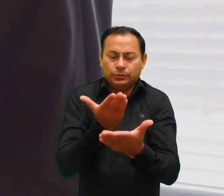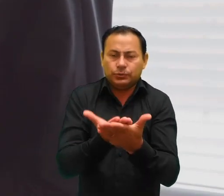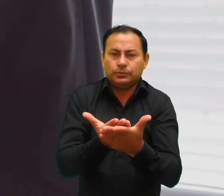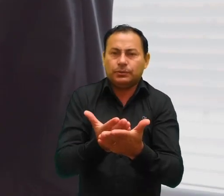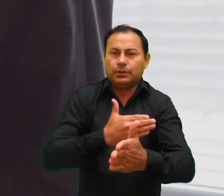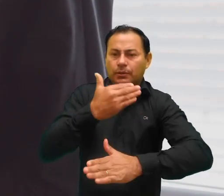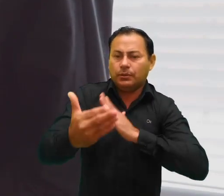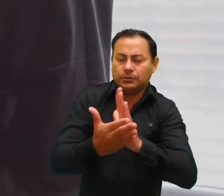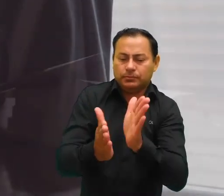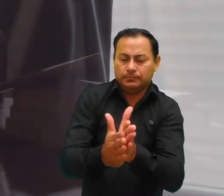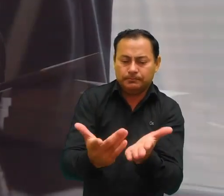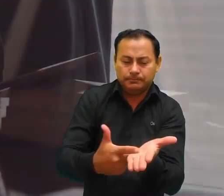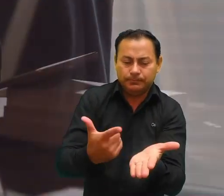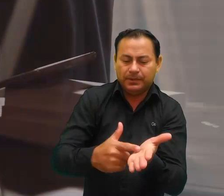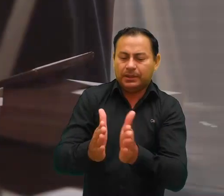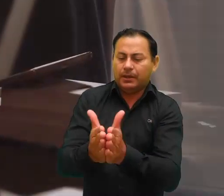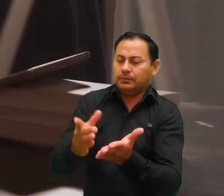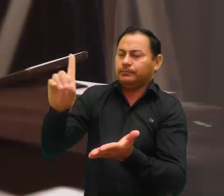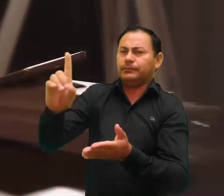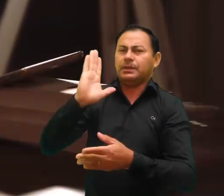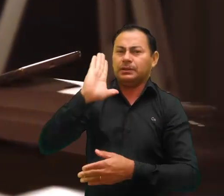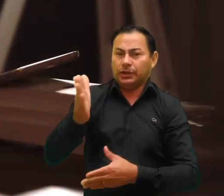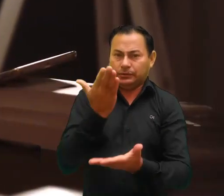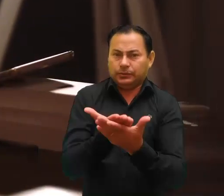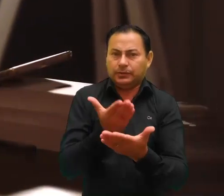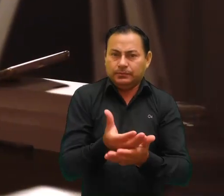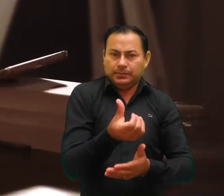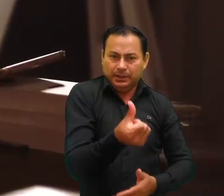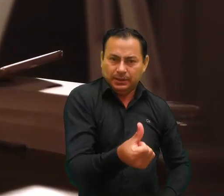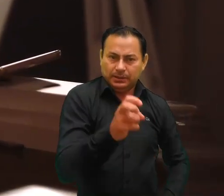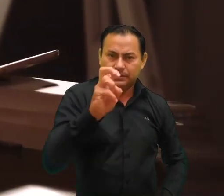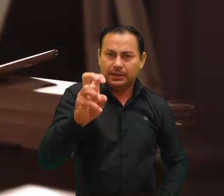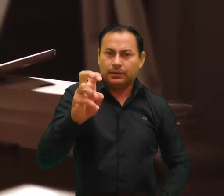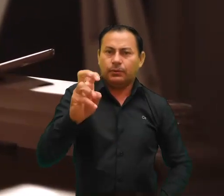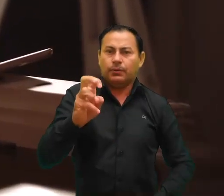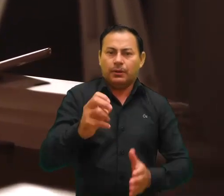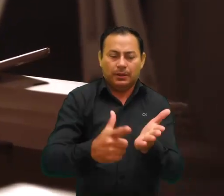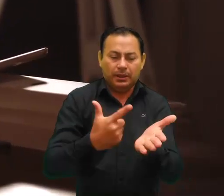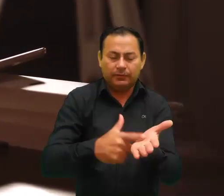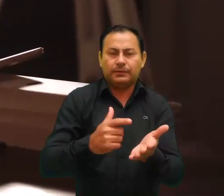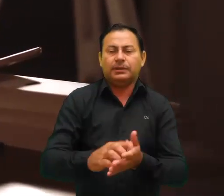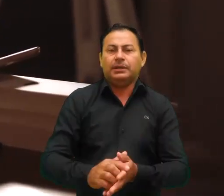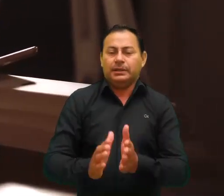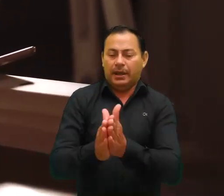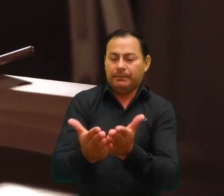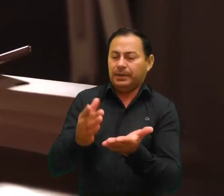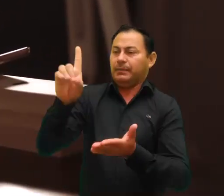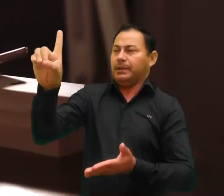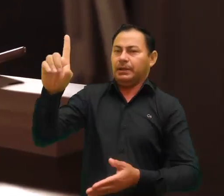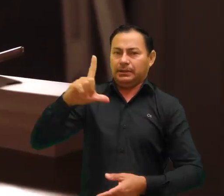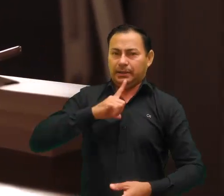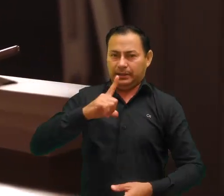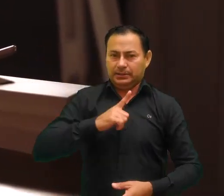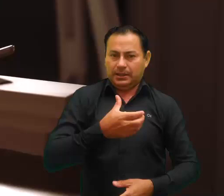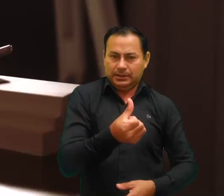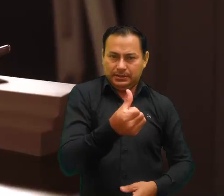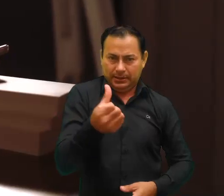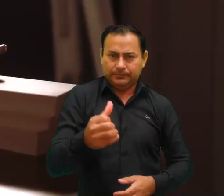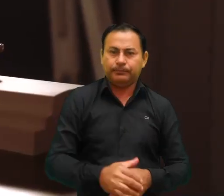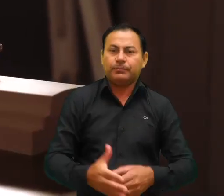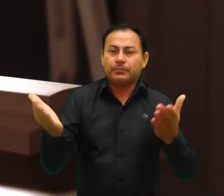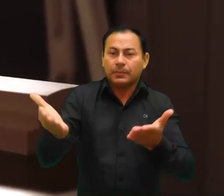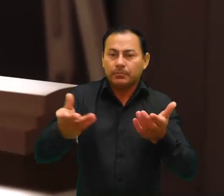de todos os livros da Bíblia e já estudamos 65 dos 66 livros que a compõem.